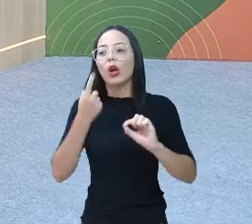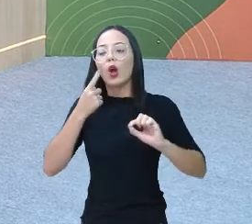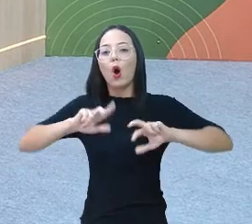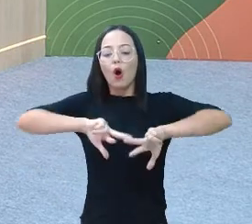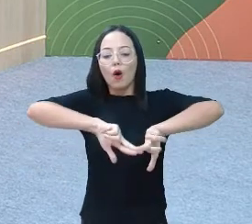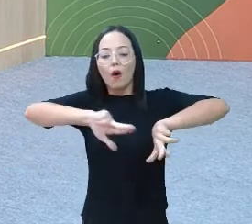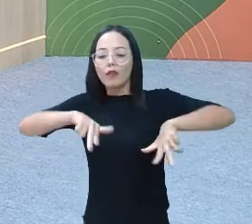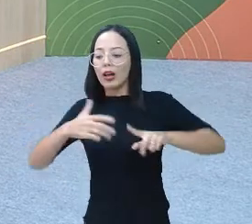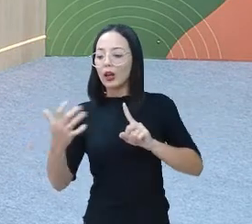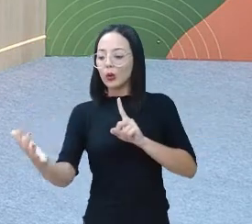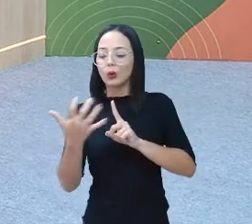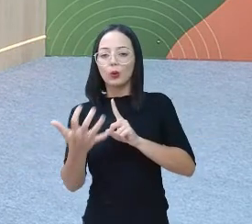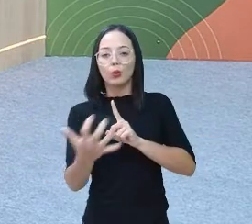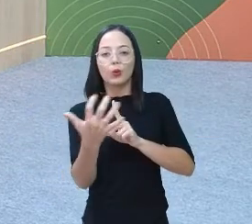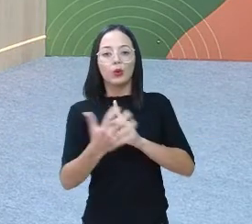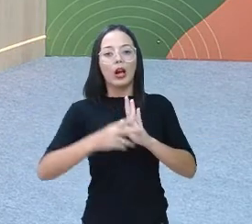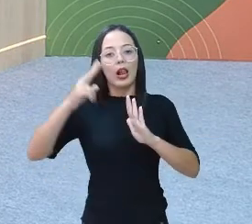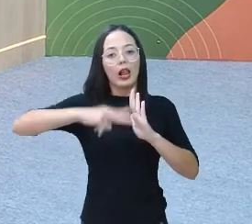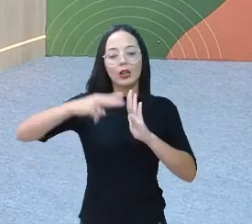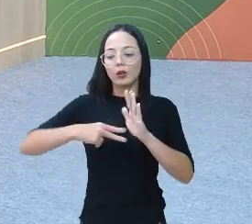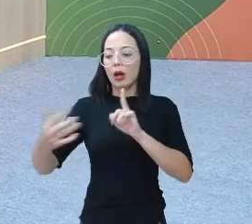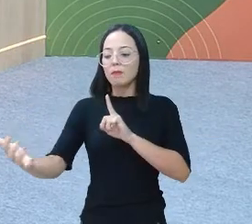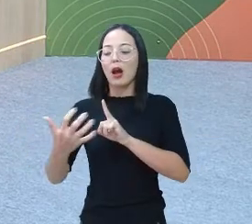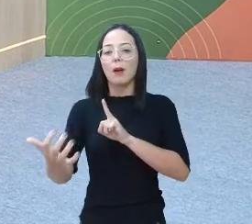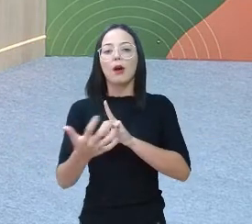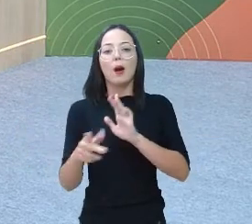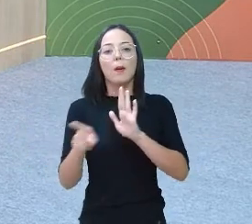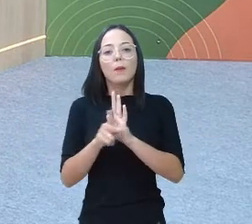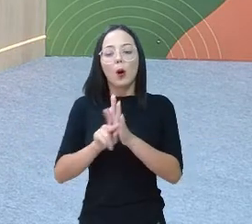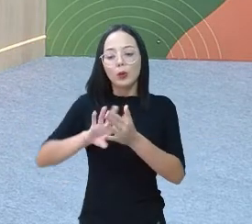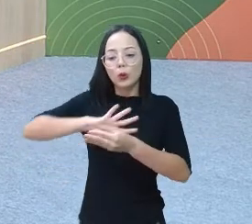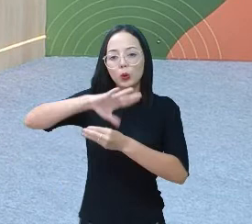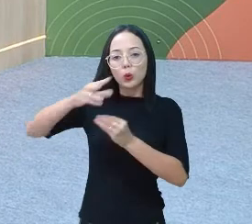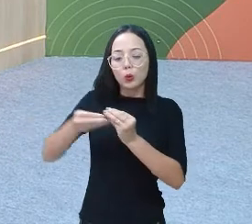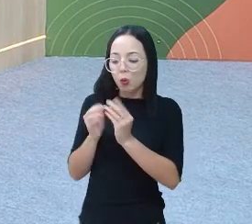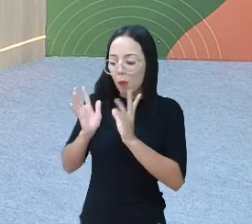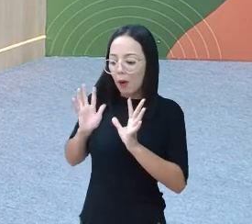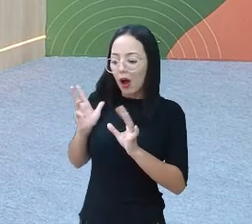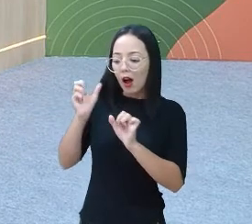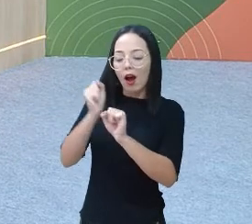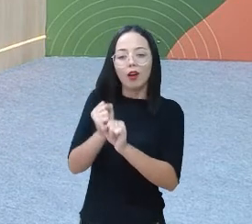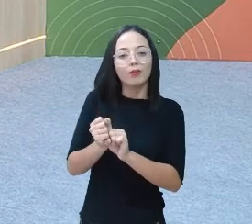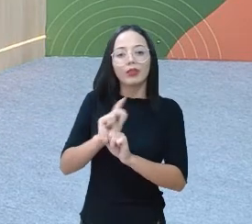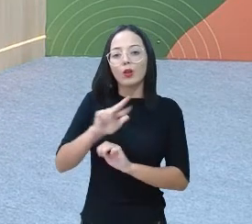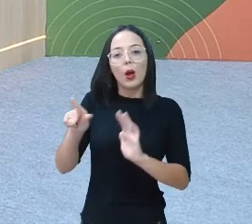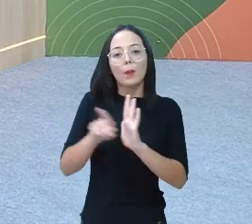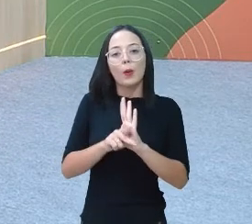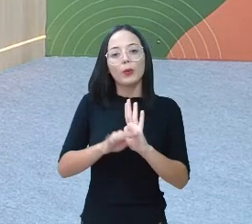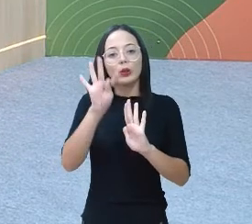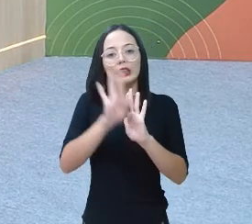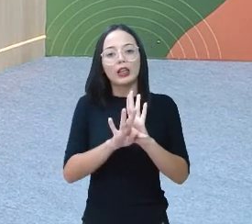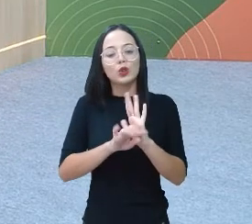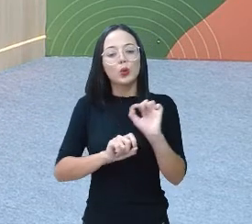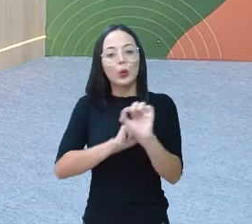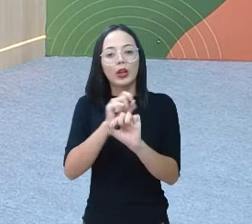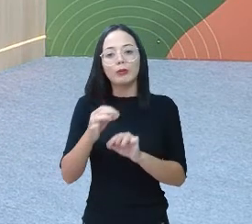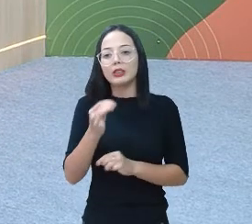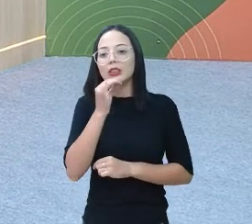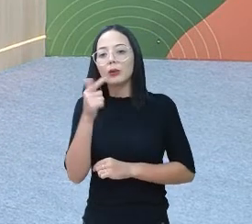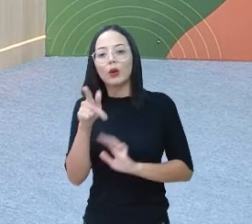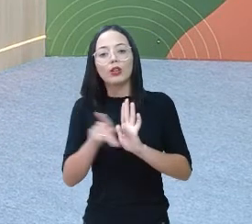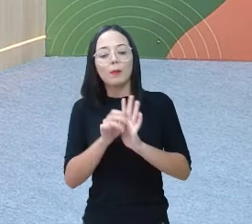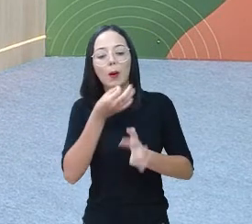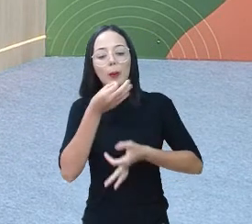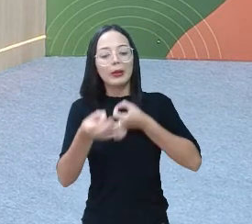influências das nossas leituras anteriores, da nossa bagagem de mundo. Então, ele não consegue ser aí imparcial